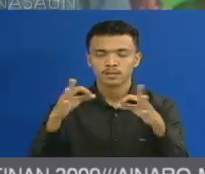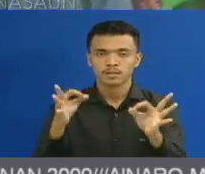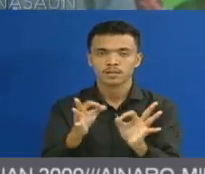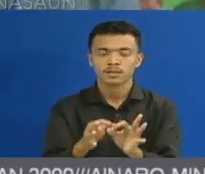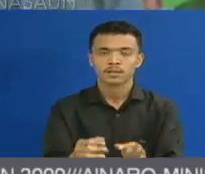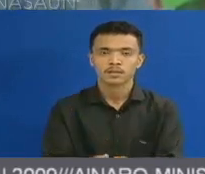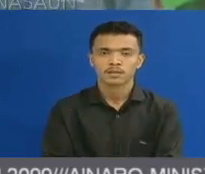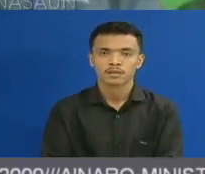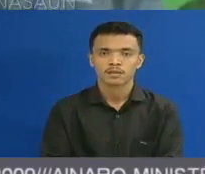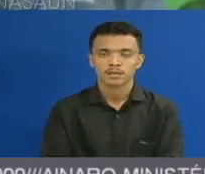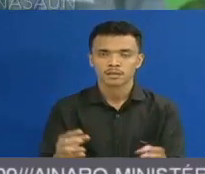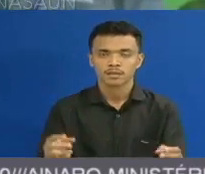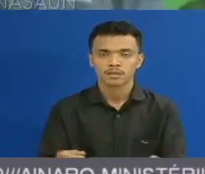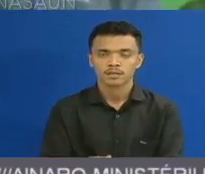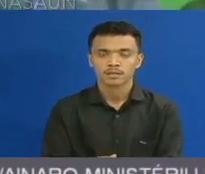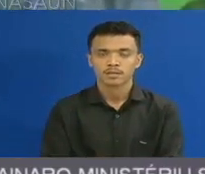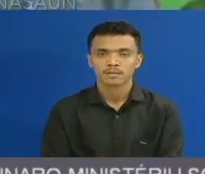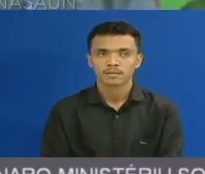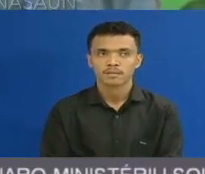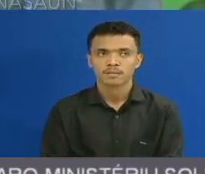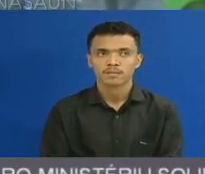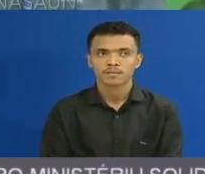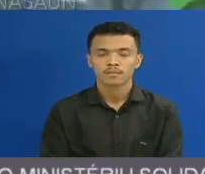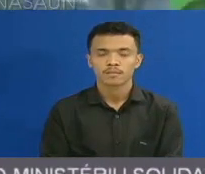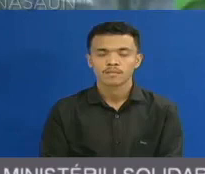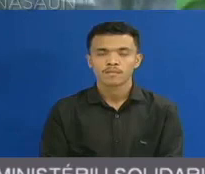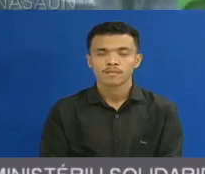hadia. Talang nebe tohartiane.